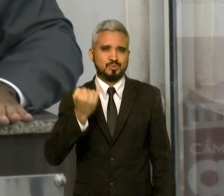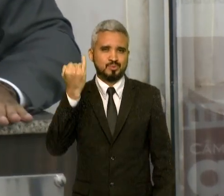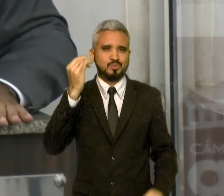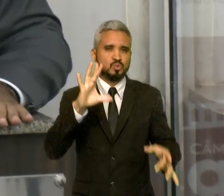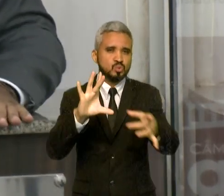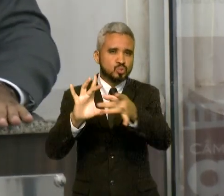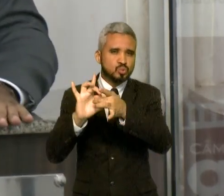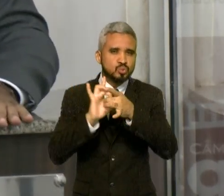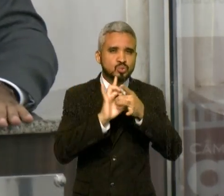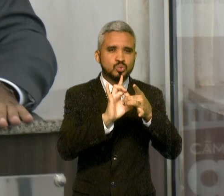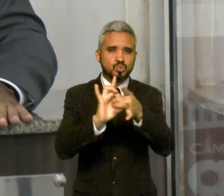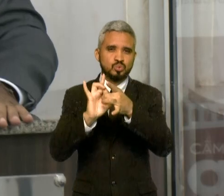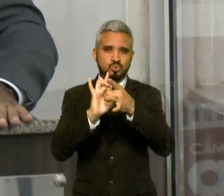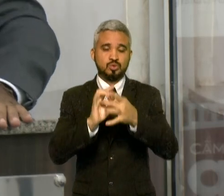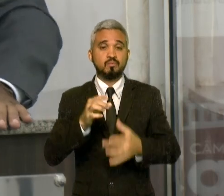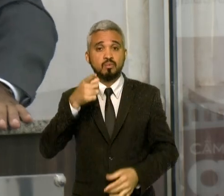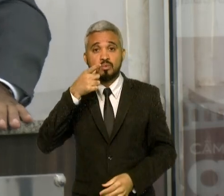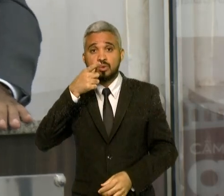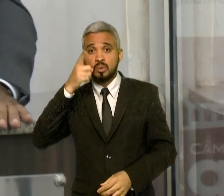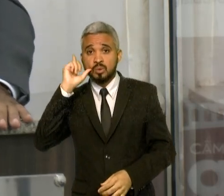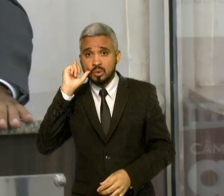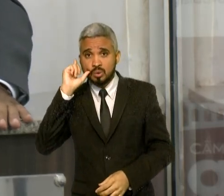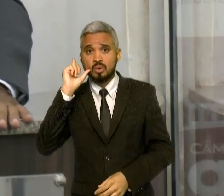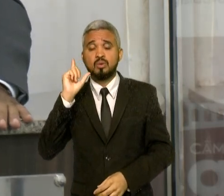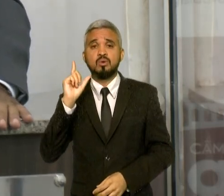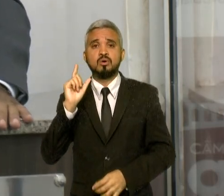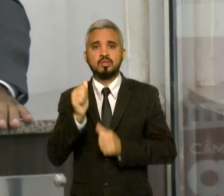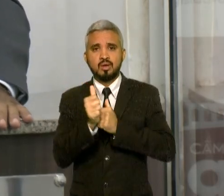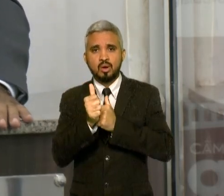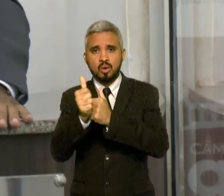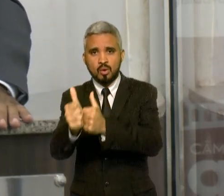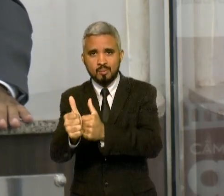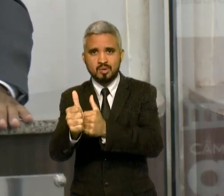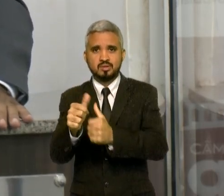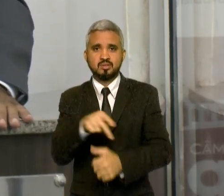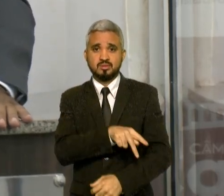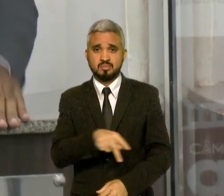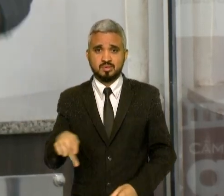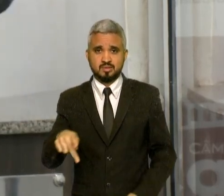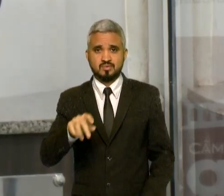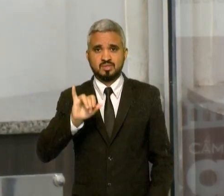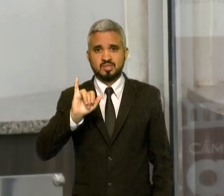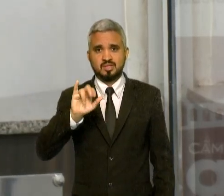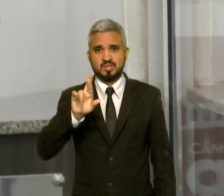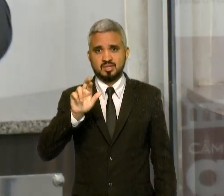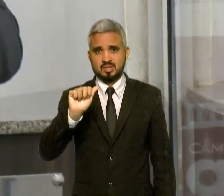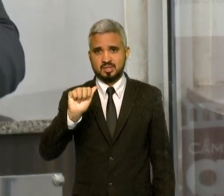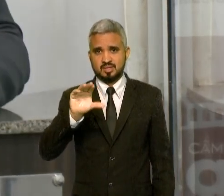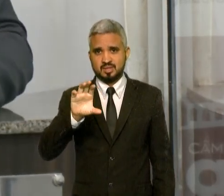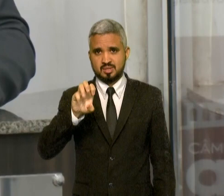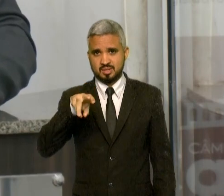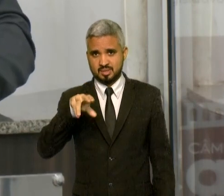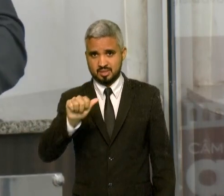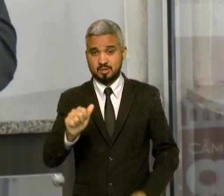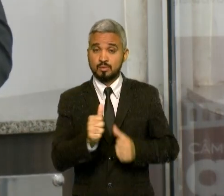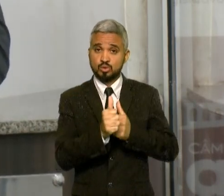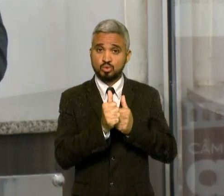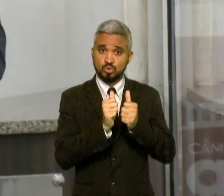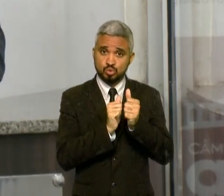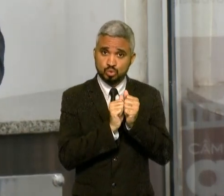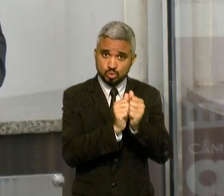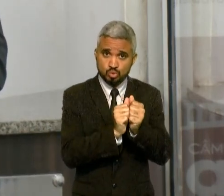agora, ontem, acompanhando inclusive a presidente Iracema, junto inclusive com o deputado Cascaria,